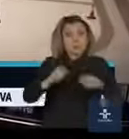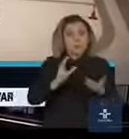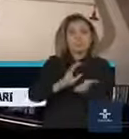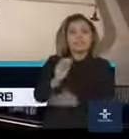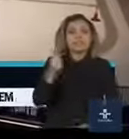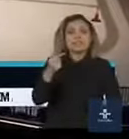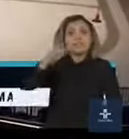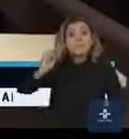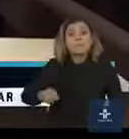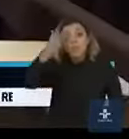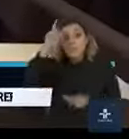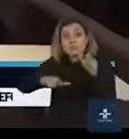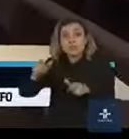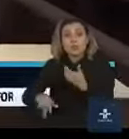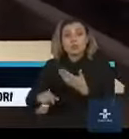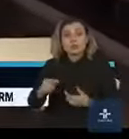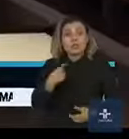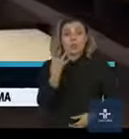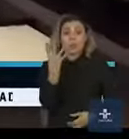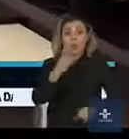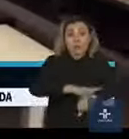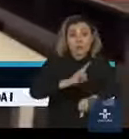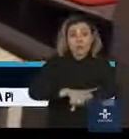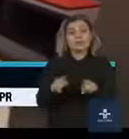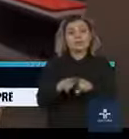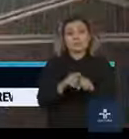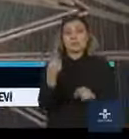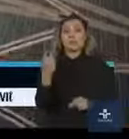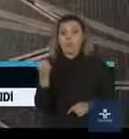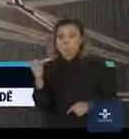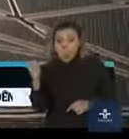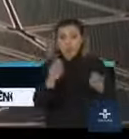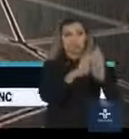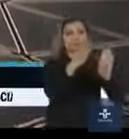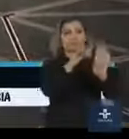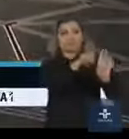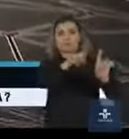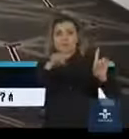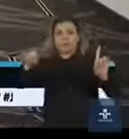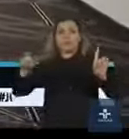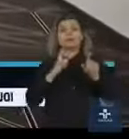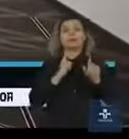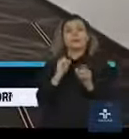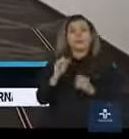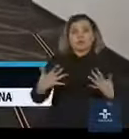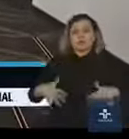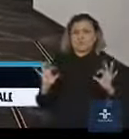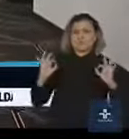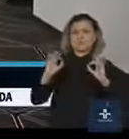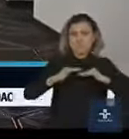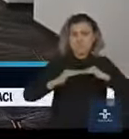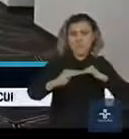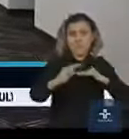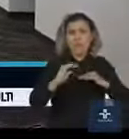mil pessoas. São 4 vestiários e 8 camarins. Nos corredores, um acabamento de primeira. O piso